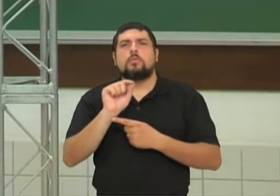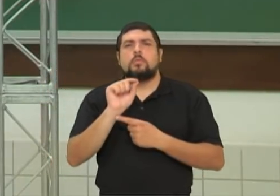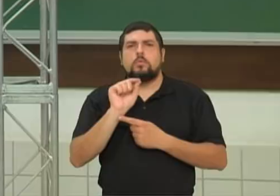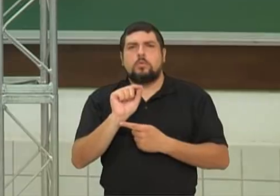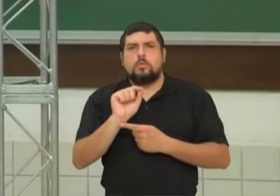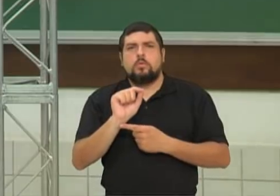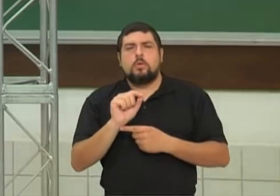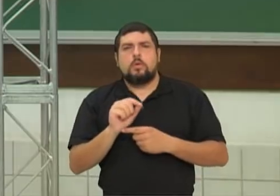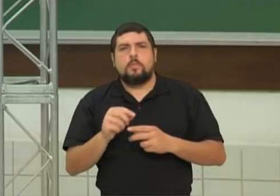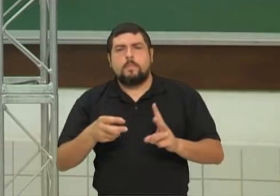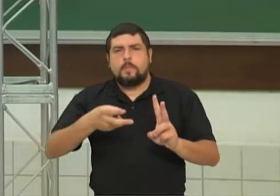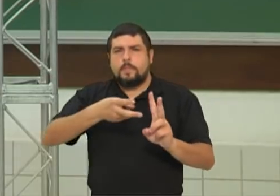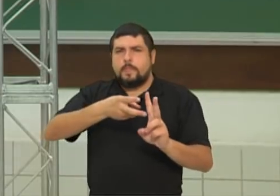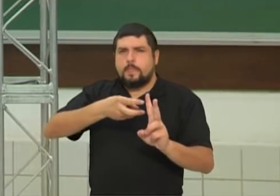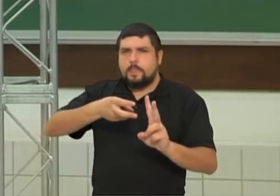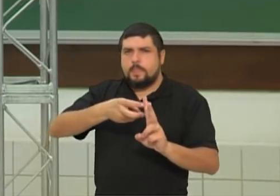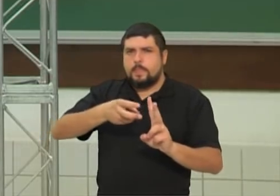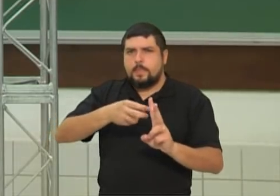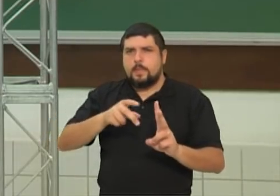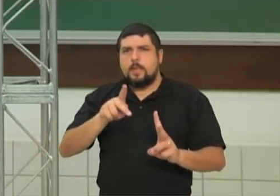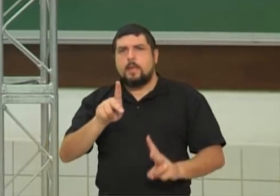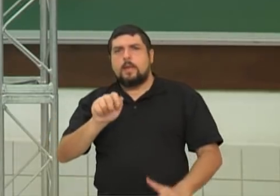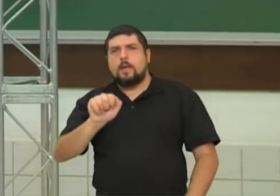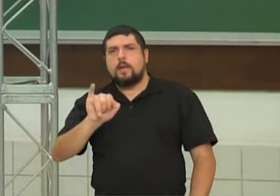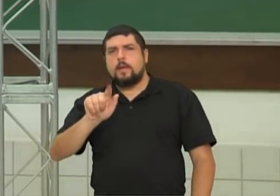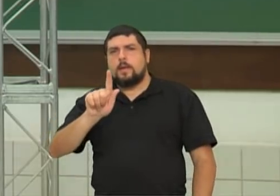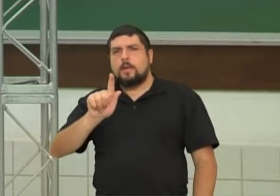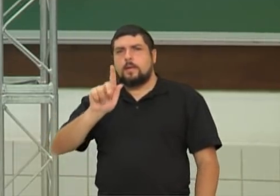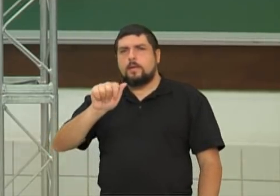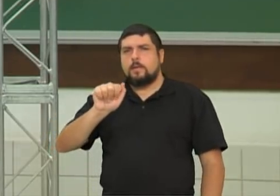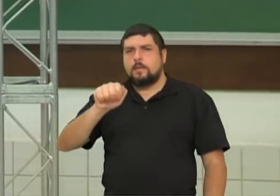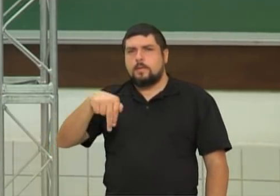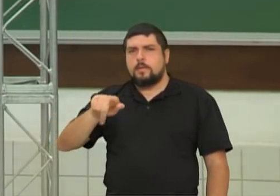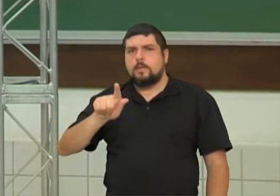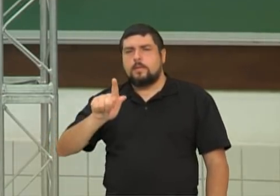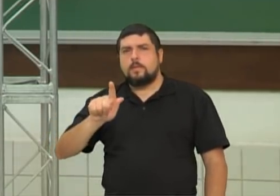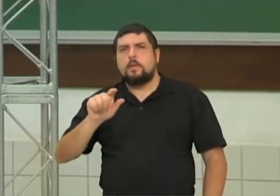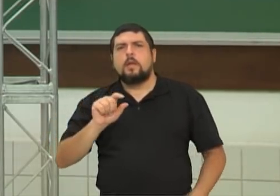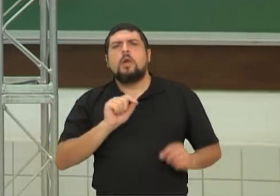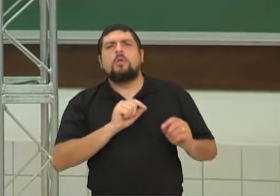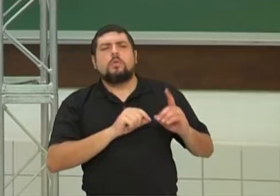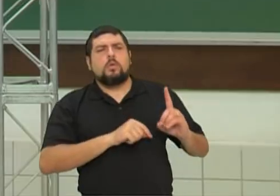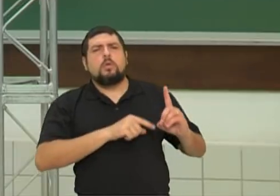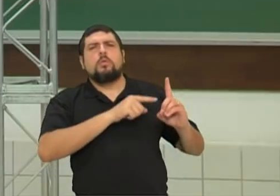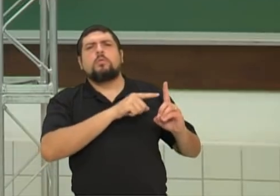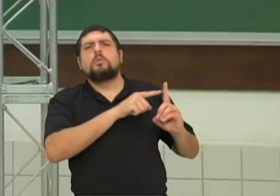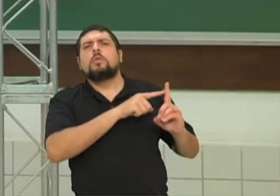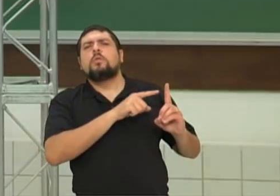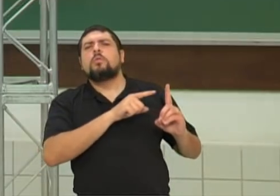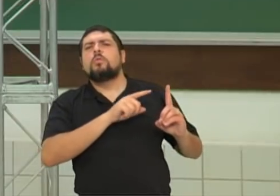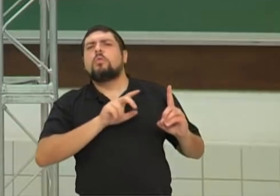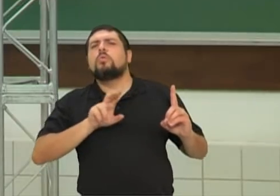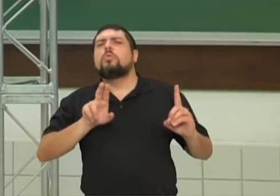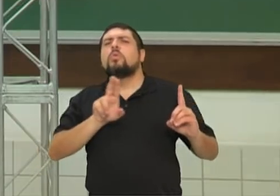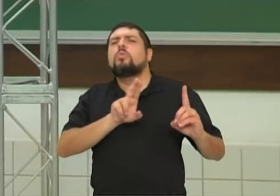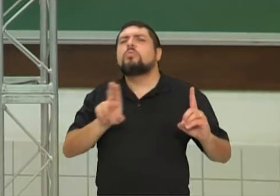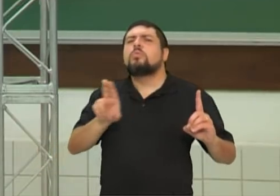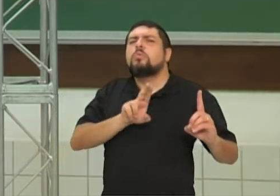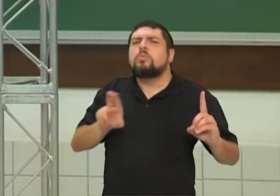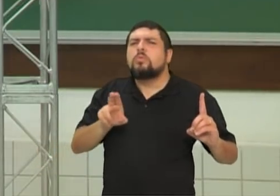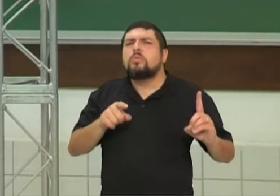os indígenas caigangues que habitavam as margens do Rio Iguaçu era governado por um deus chamado